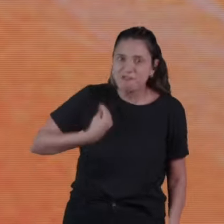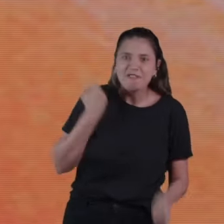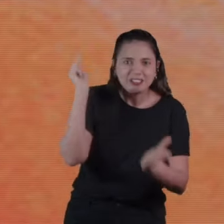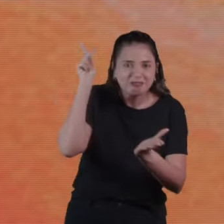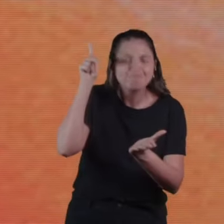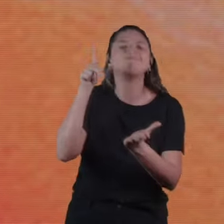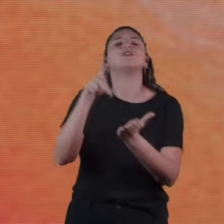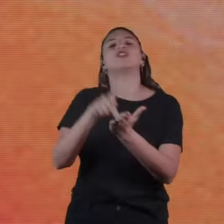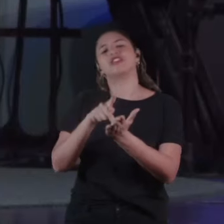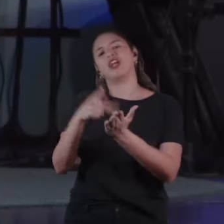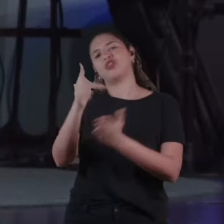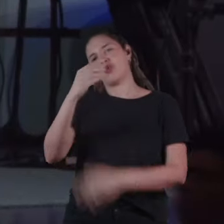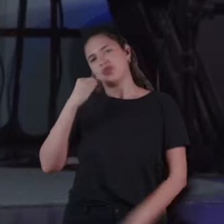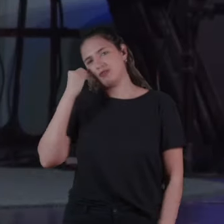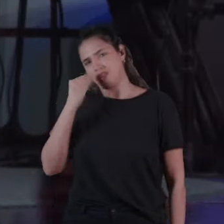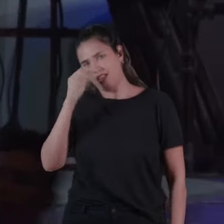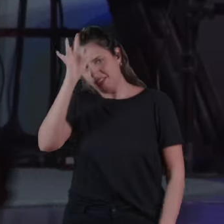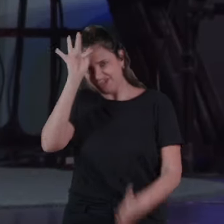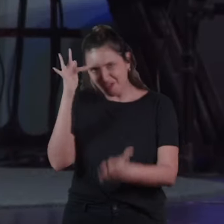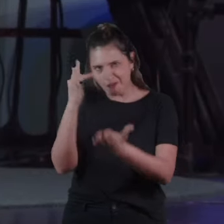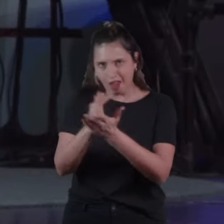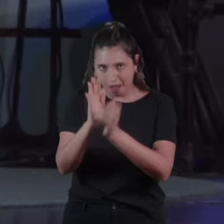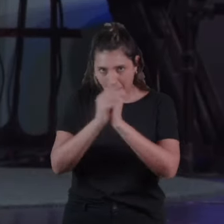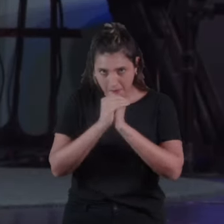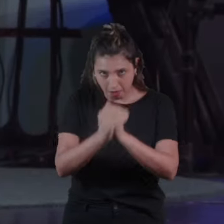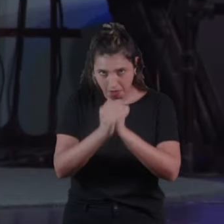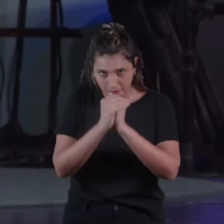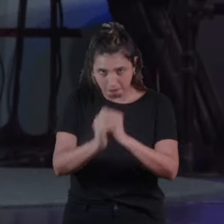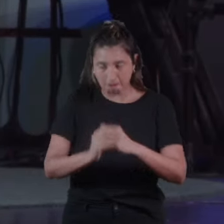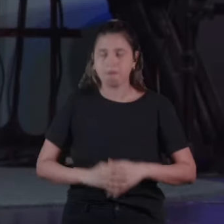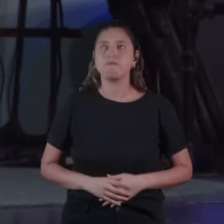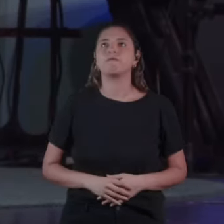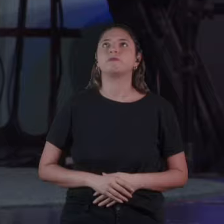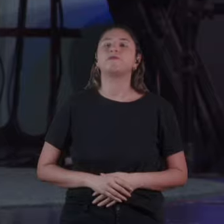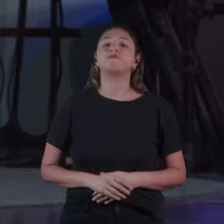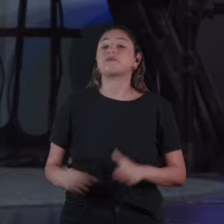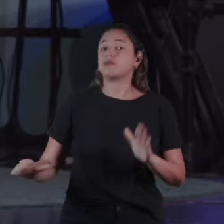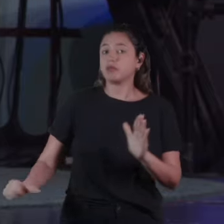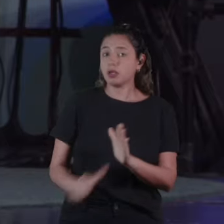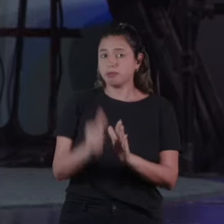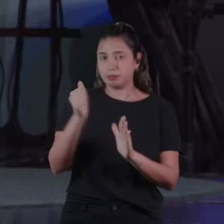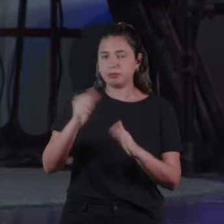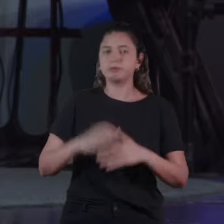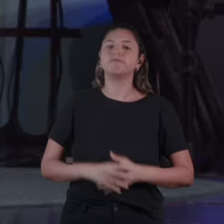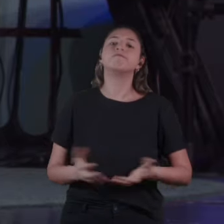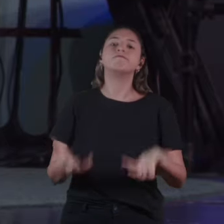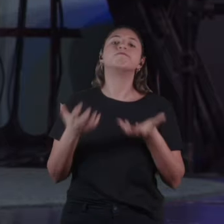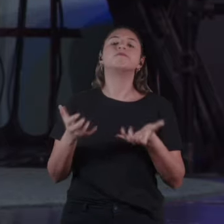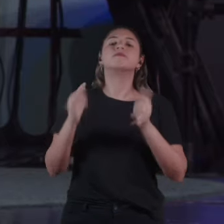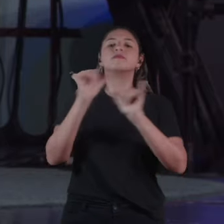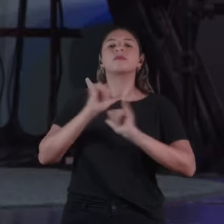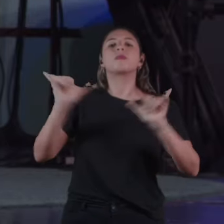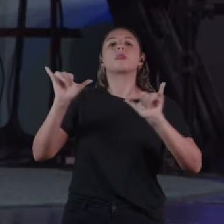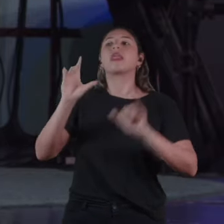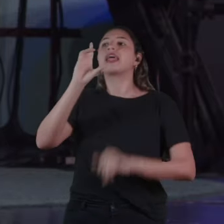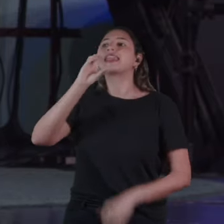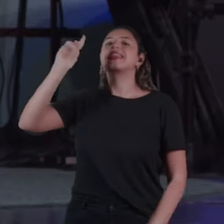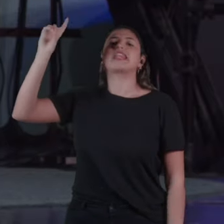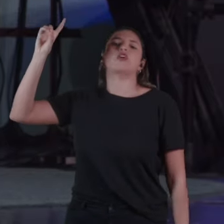vivenciando isso na sua experiência de fé, amém? Em primeiro lugar, quero falar então sobre o